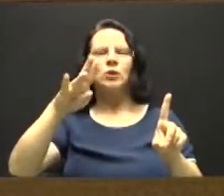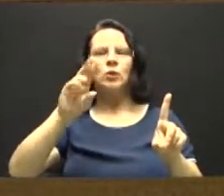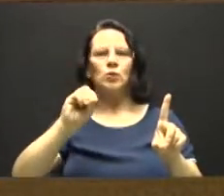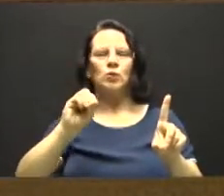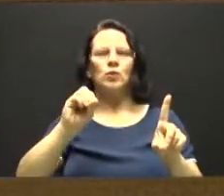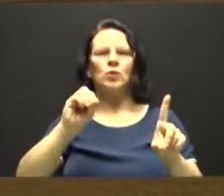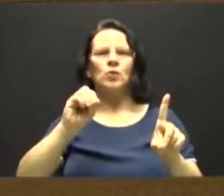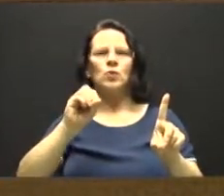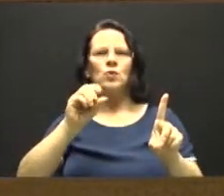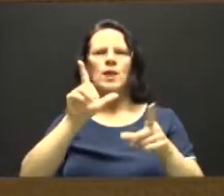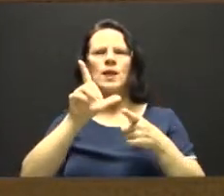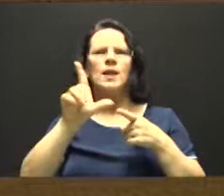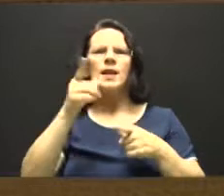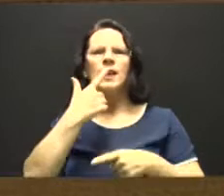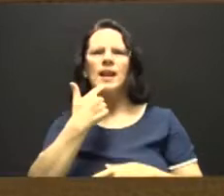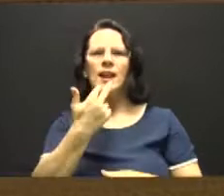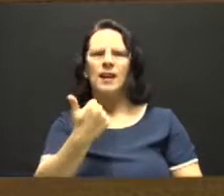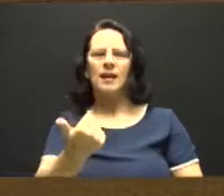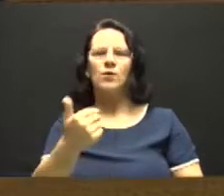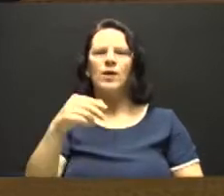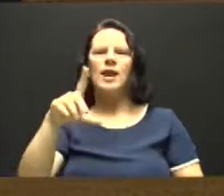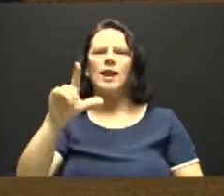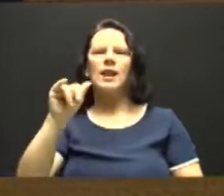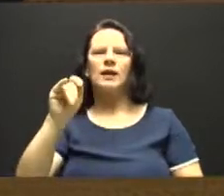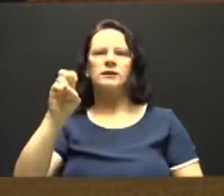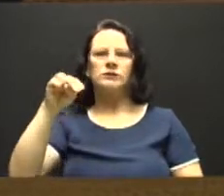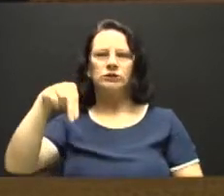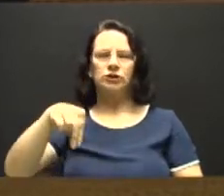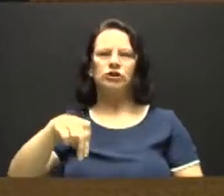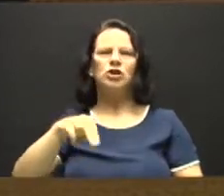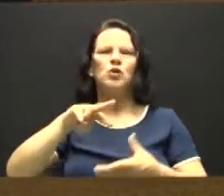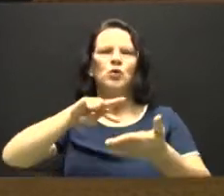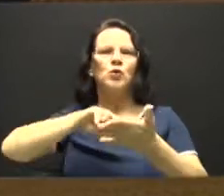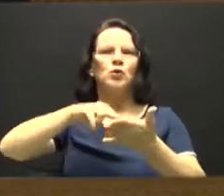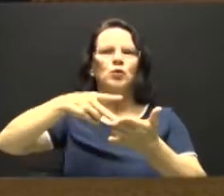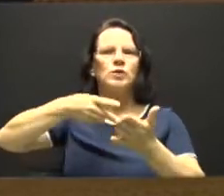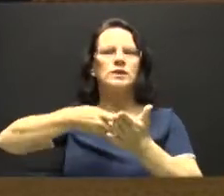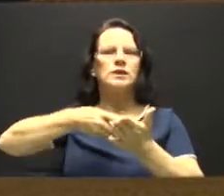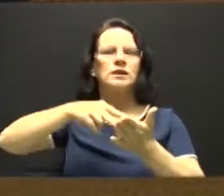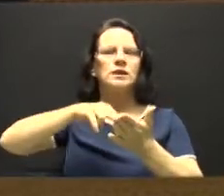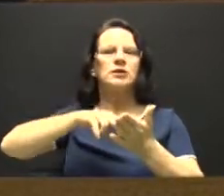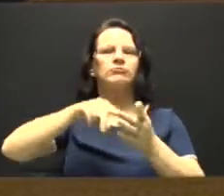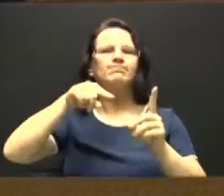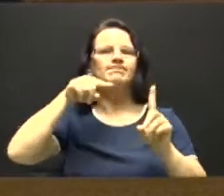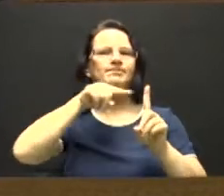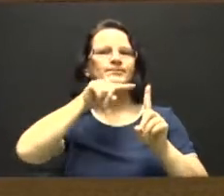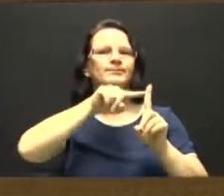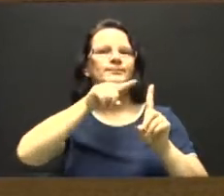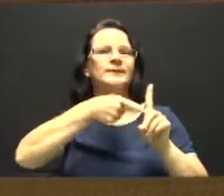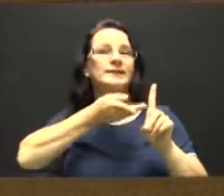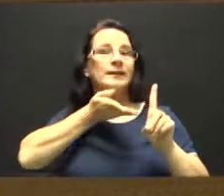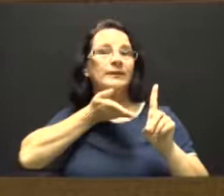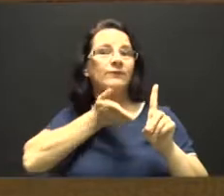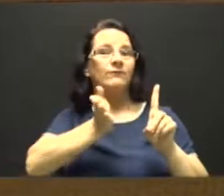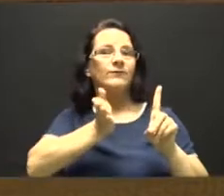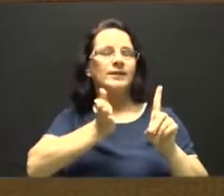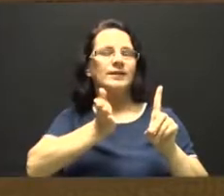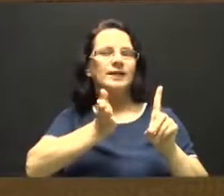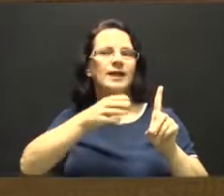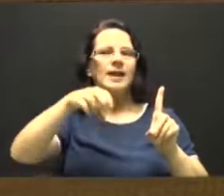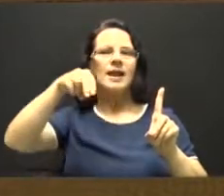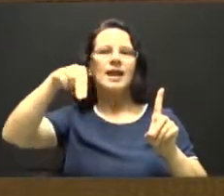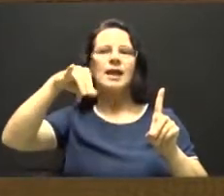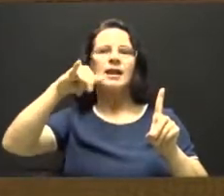nascituro significa aquele que há de nascer é chamado nascituro